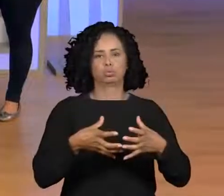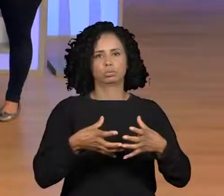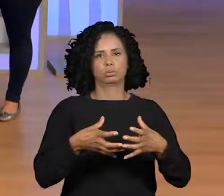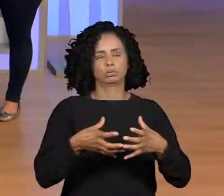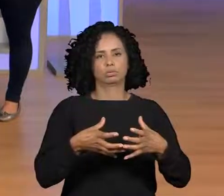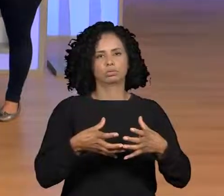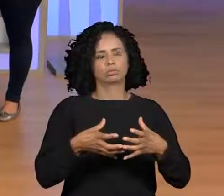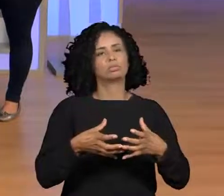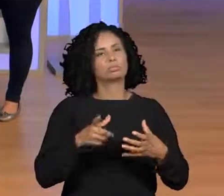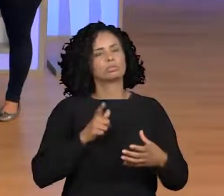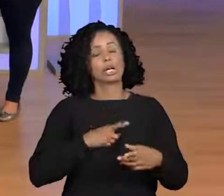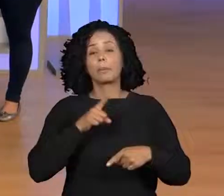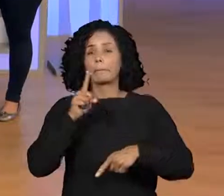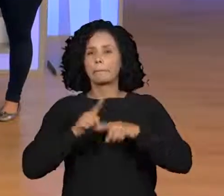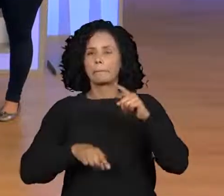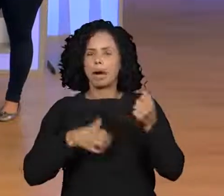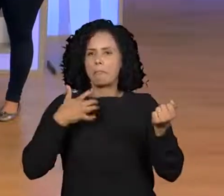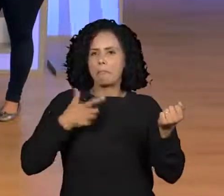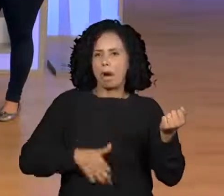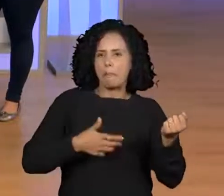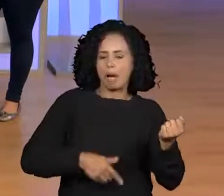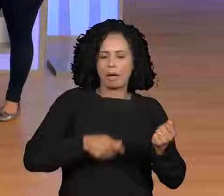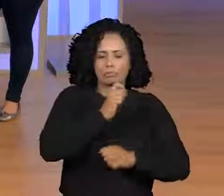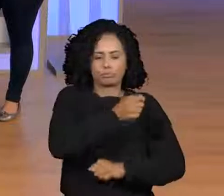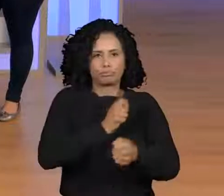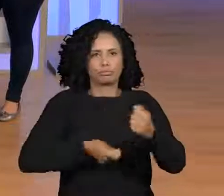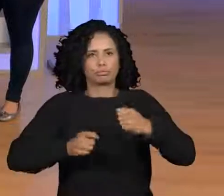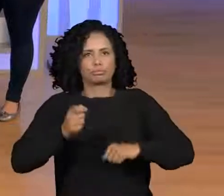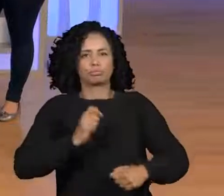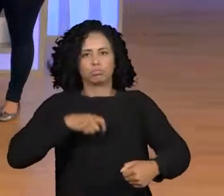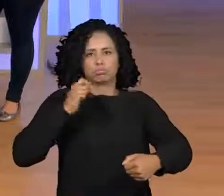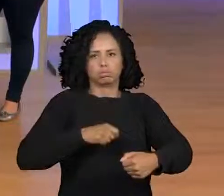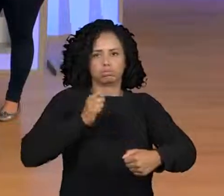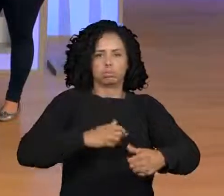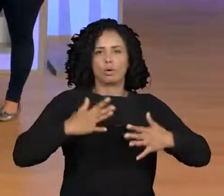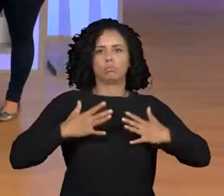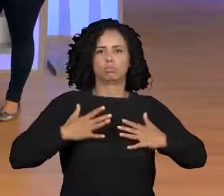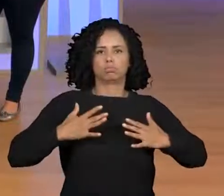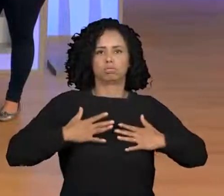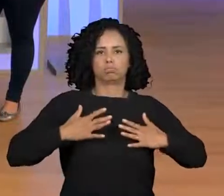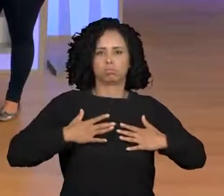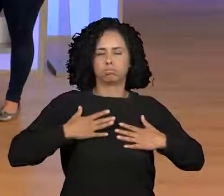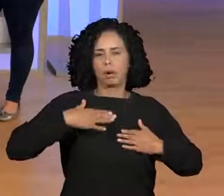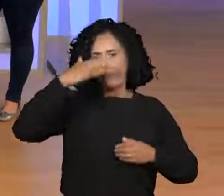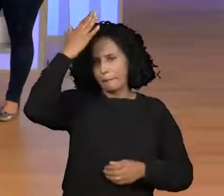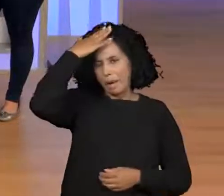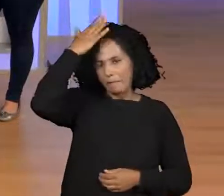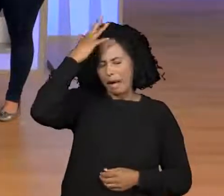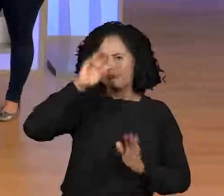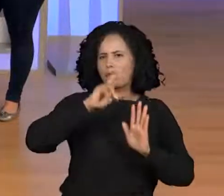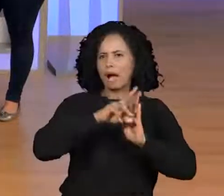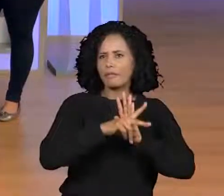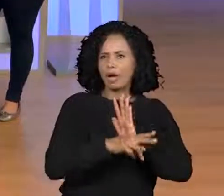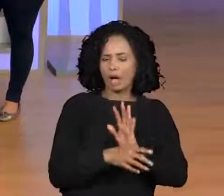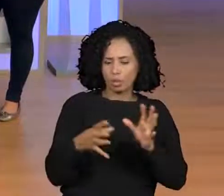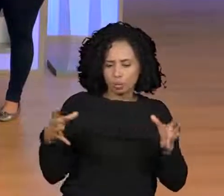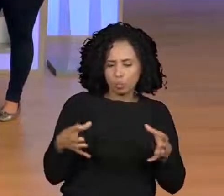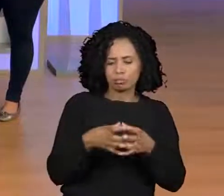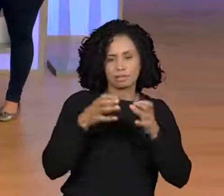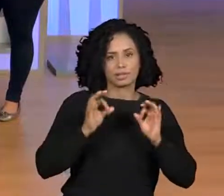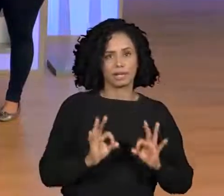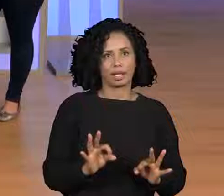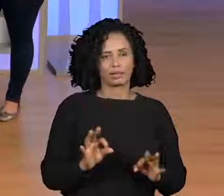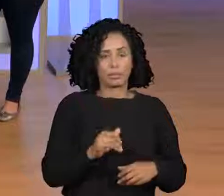tocados direitinho. Então, assim, não adianta você saber tocar violão, aí chega outro professor